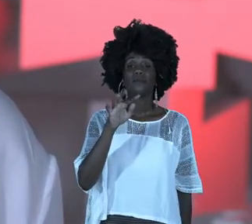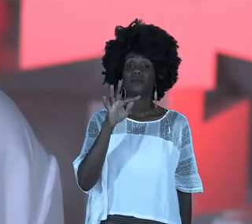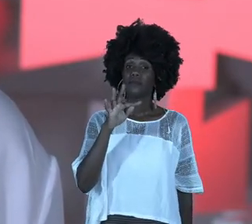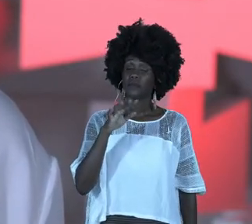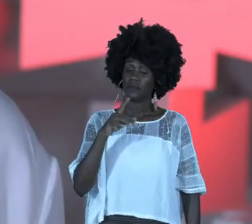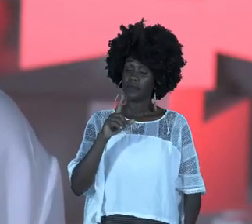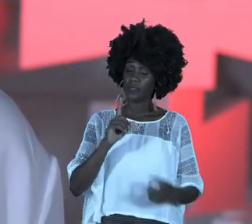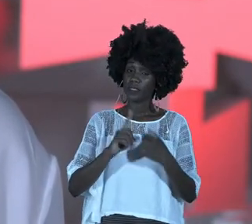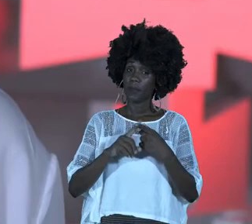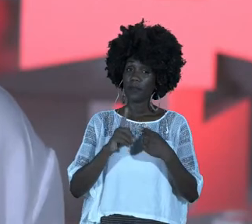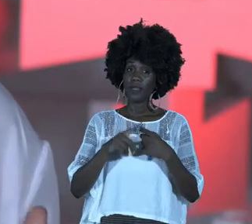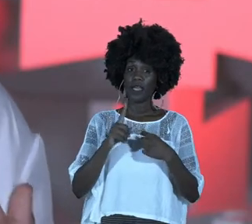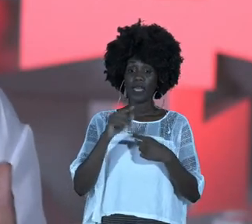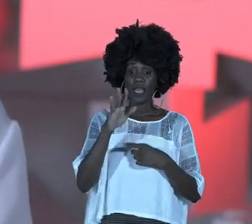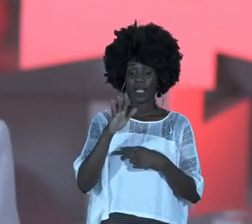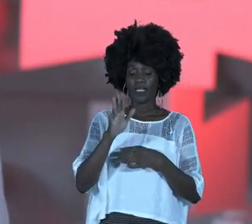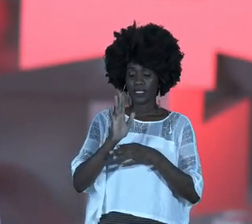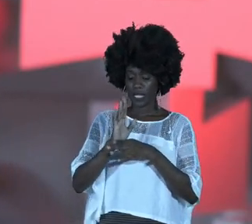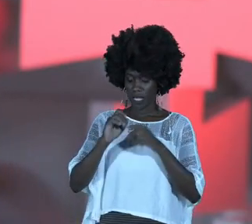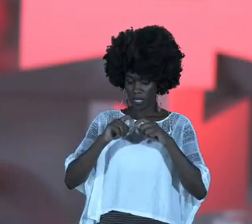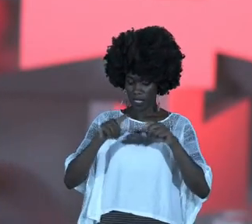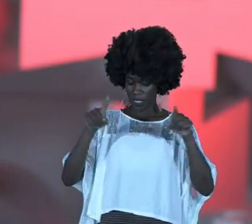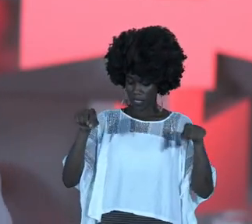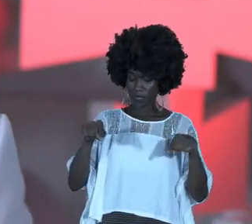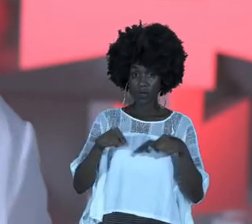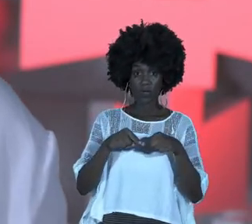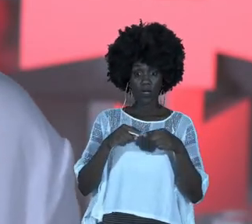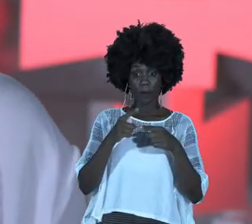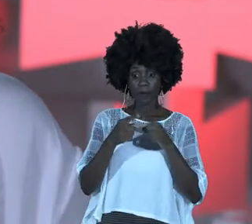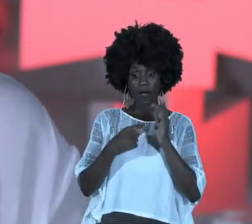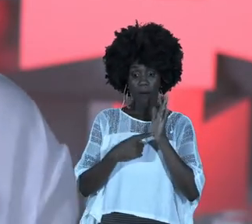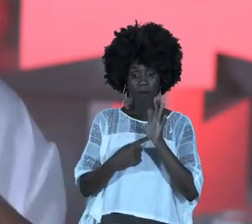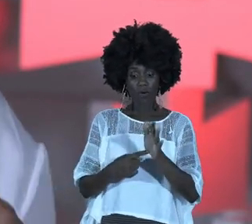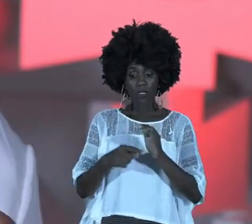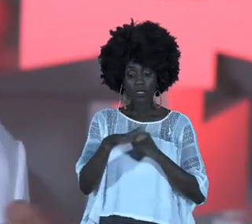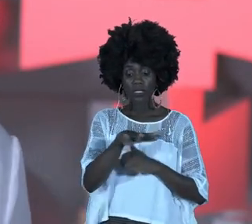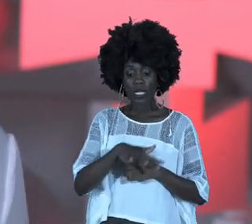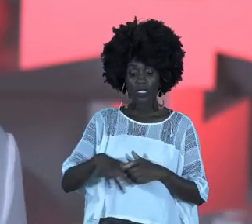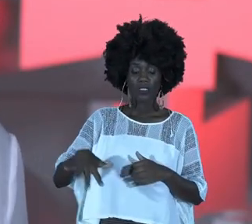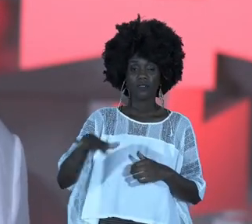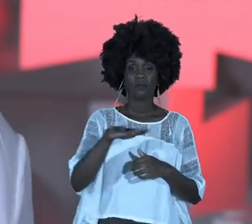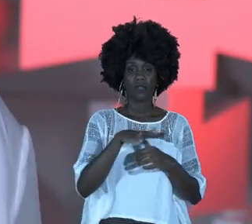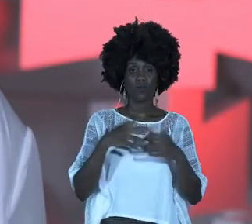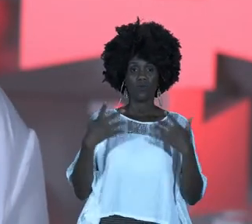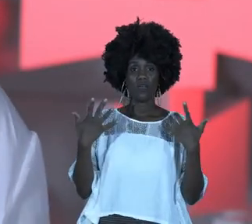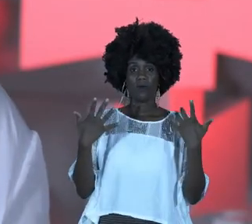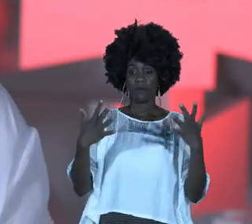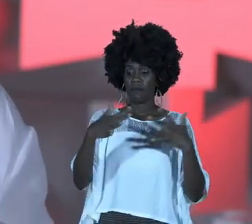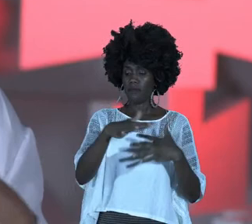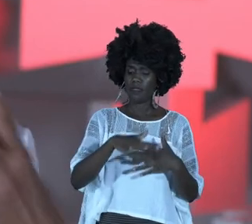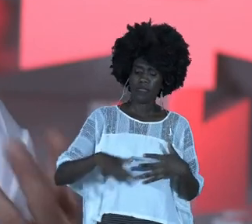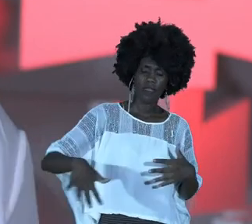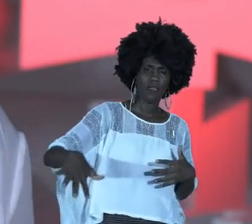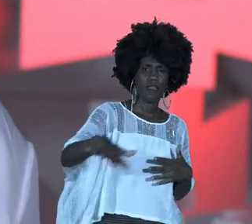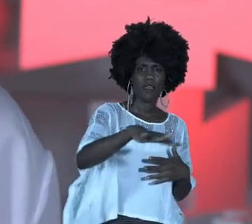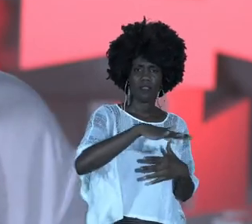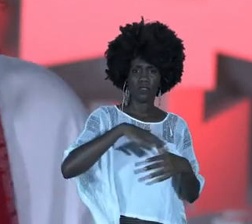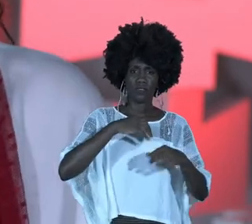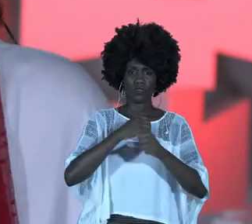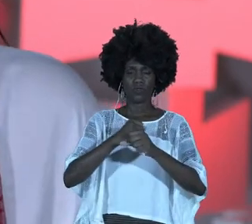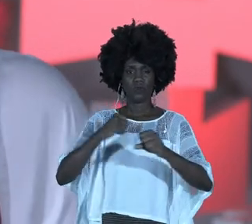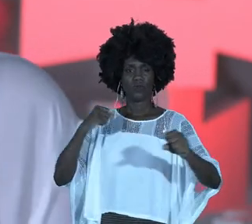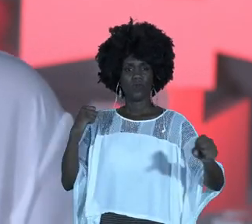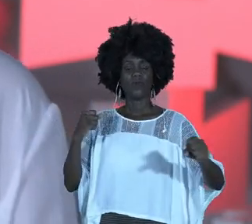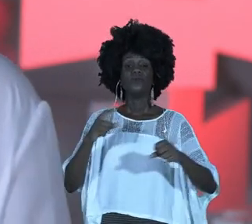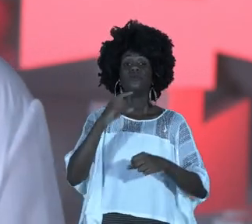das telas para uma invasão espacial, uma invasão ambiental, assim, num ambiente maior.